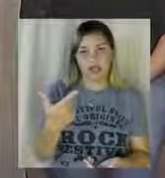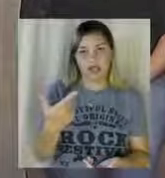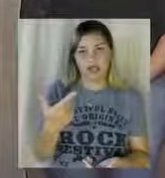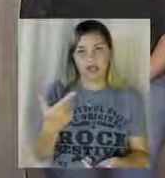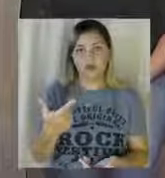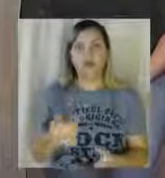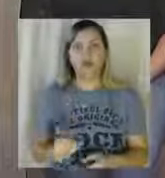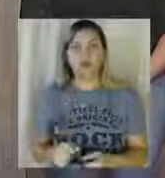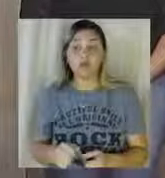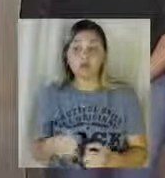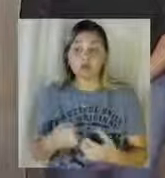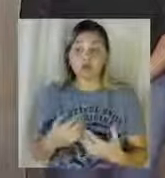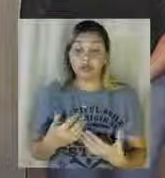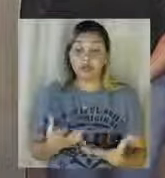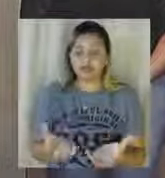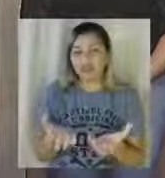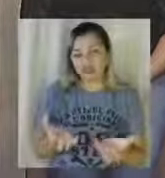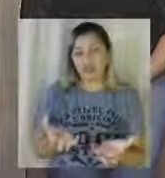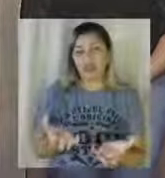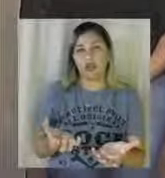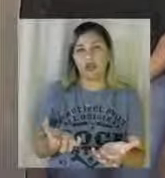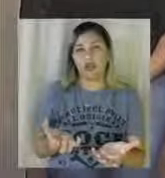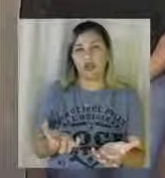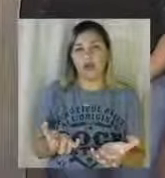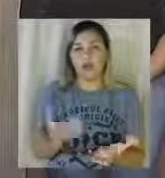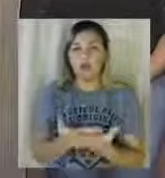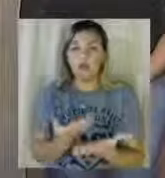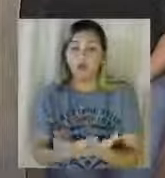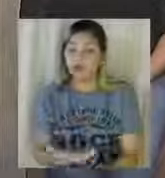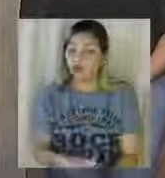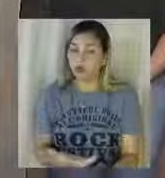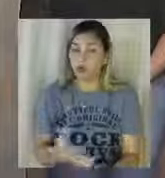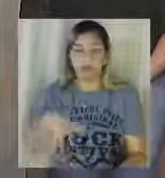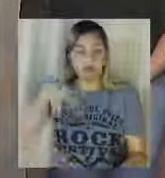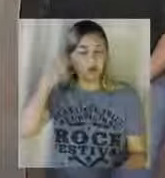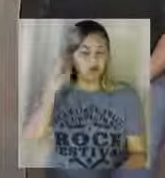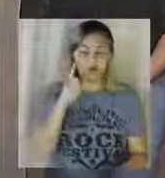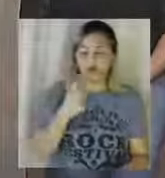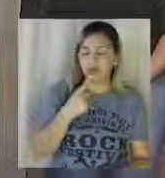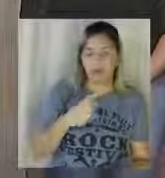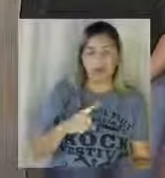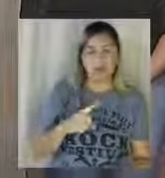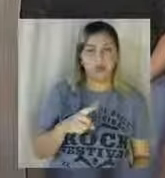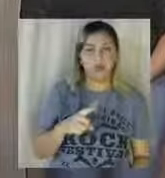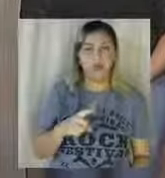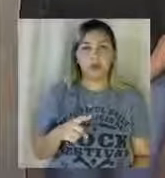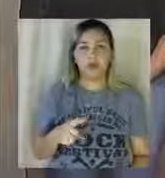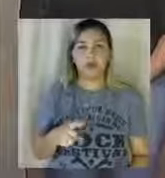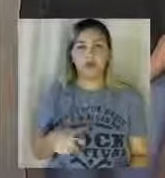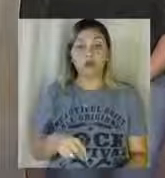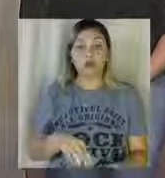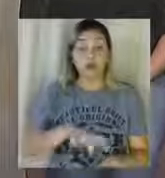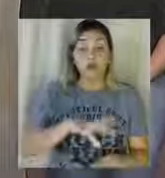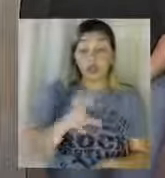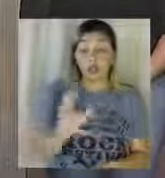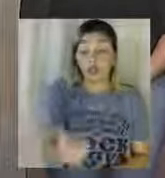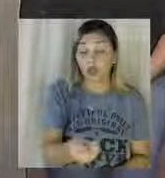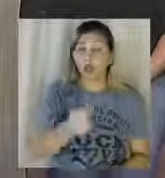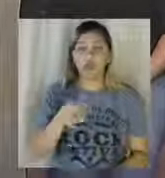esforço. Estudo muito, com ouvintes, com surdos, todos lá são iguais.